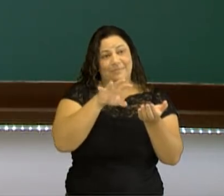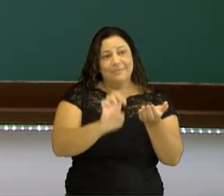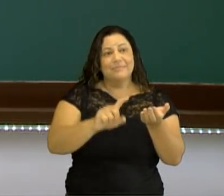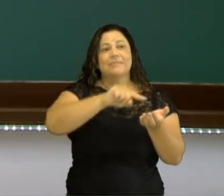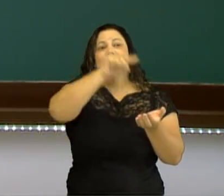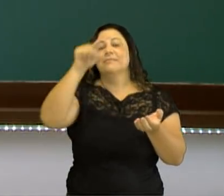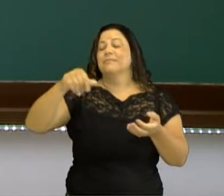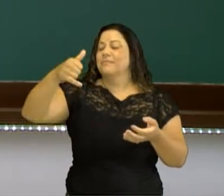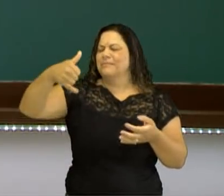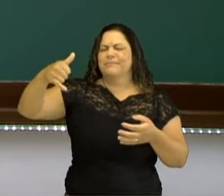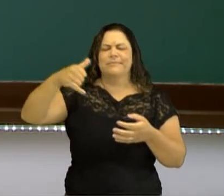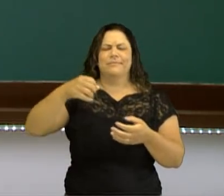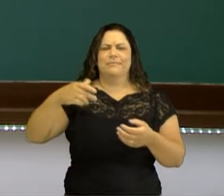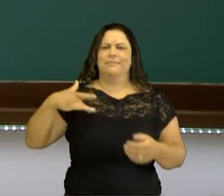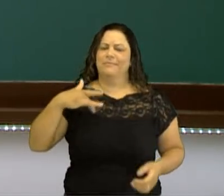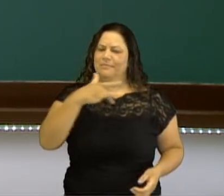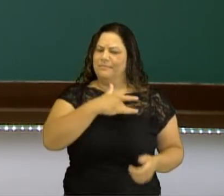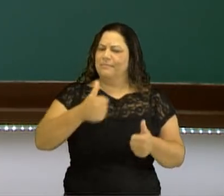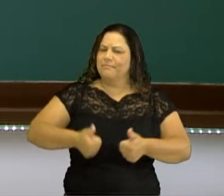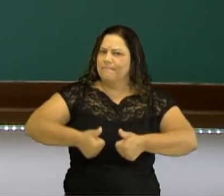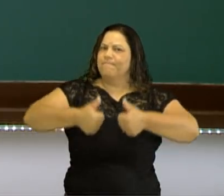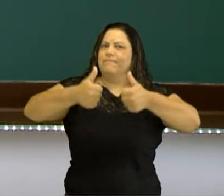de gordura para o nosso organismo.